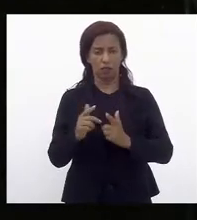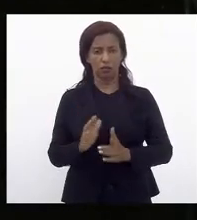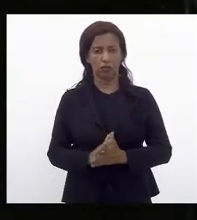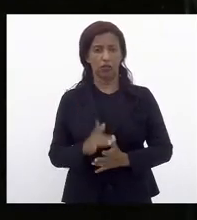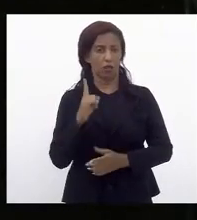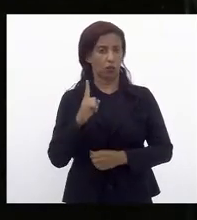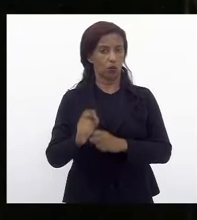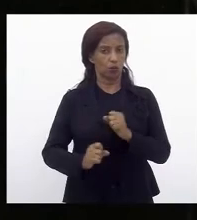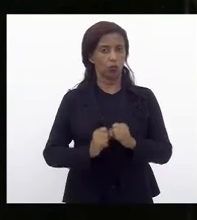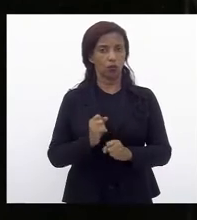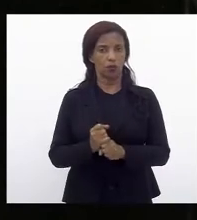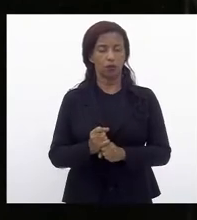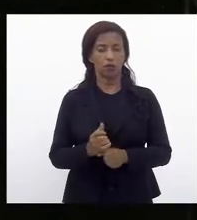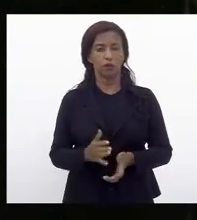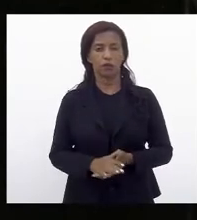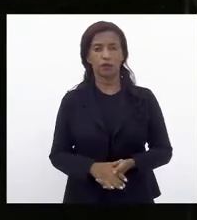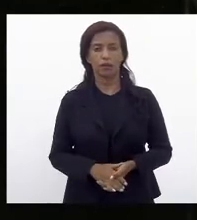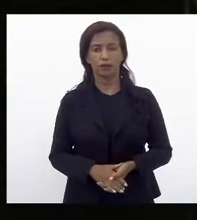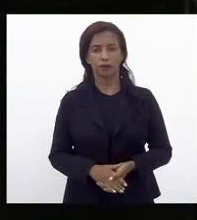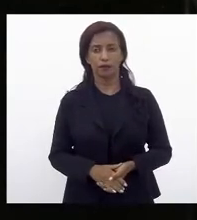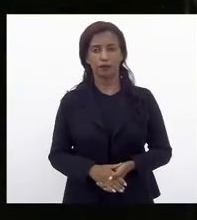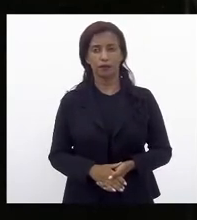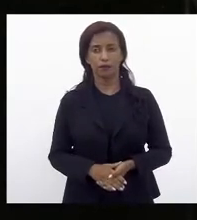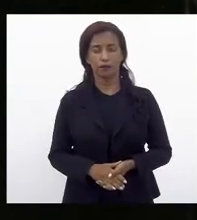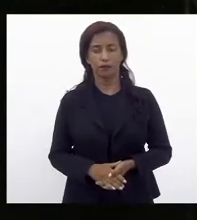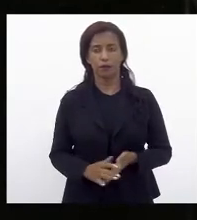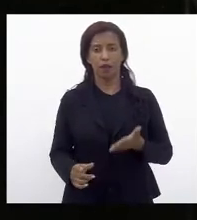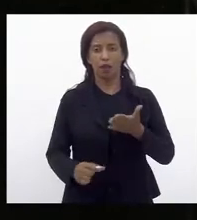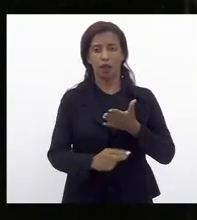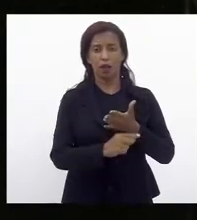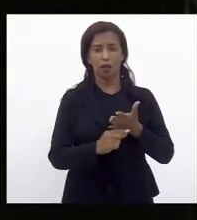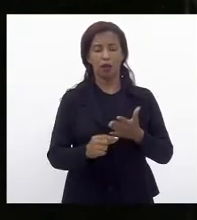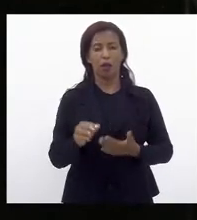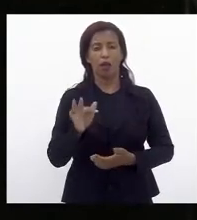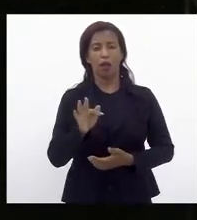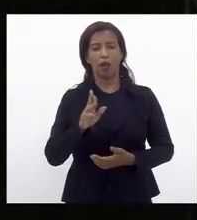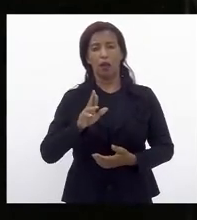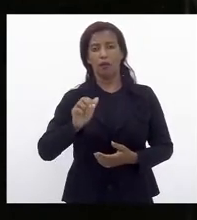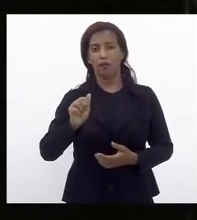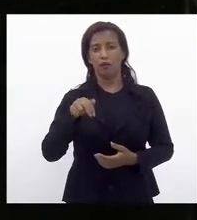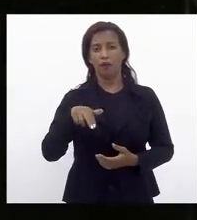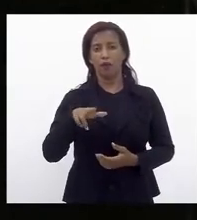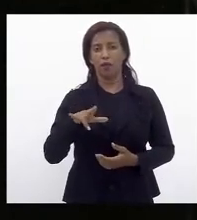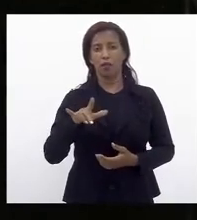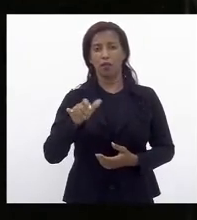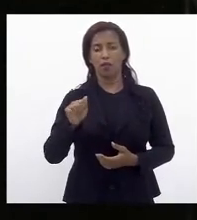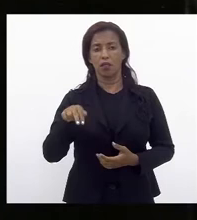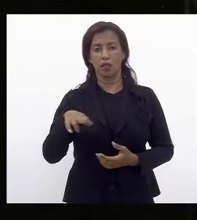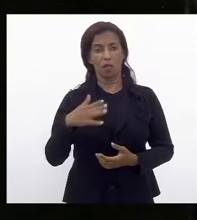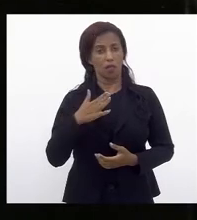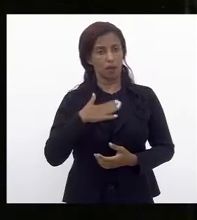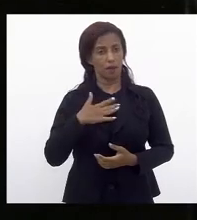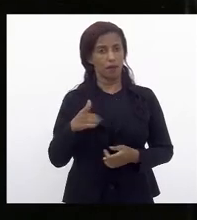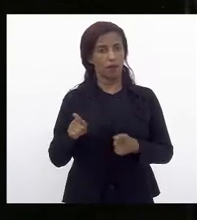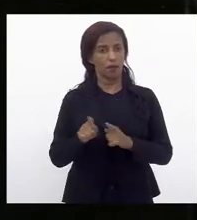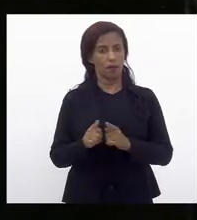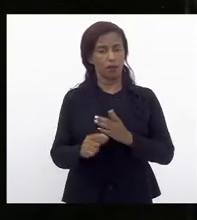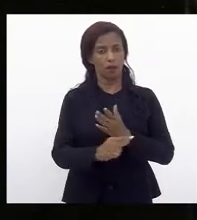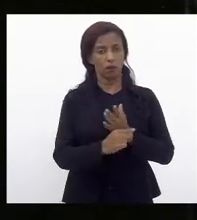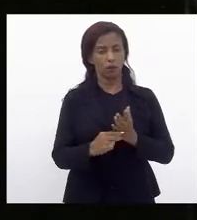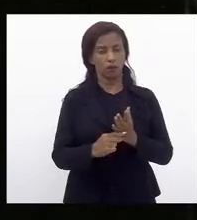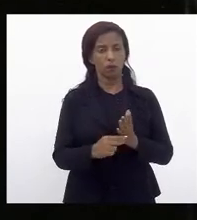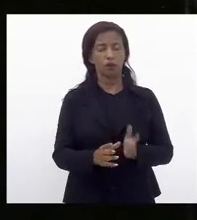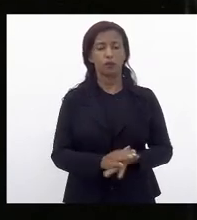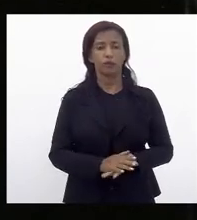há um ano, né? De autoria da deputada Franciane Mota e de minha autoria,